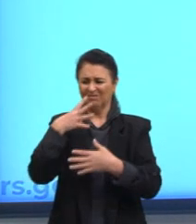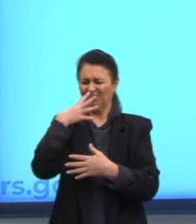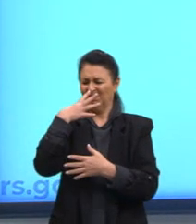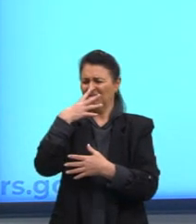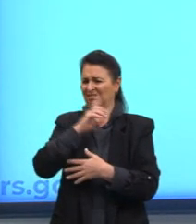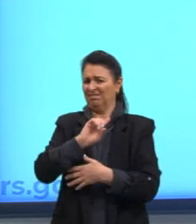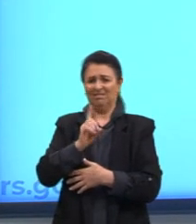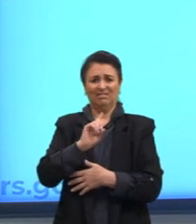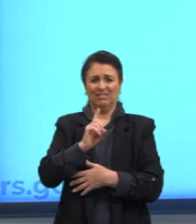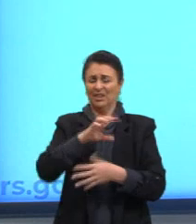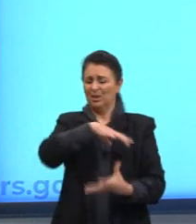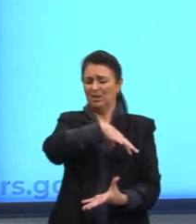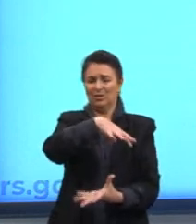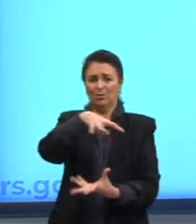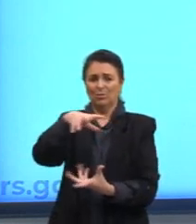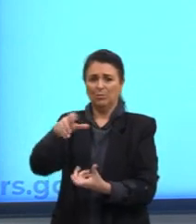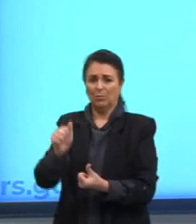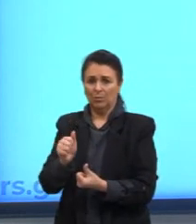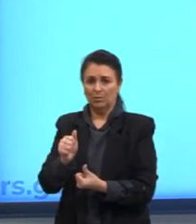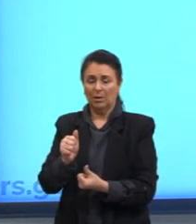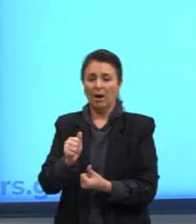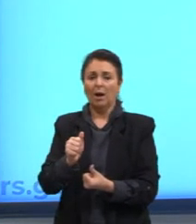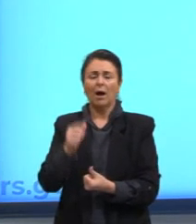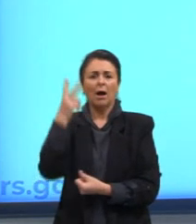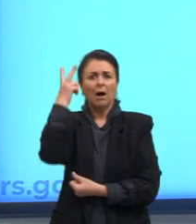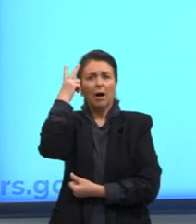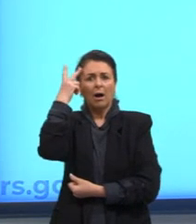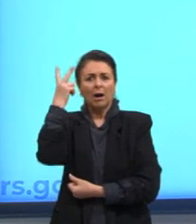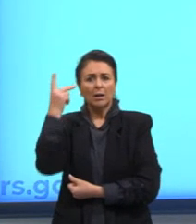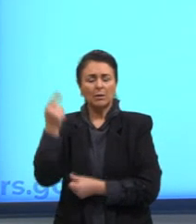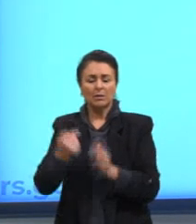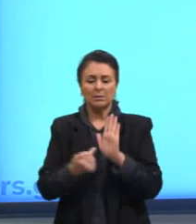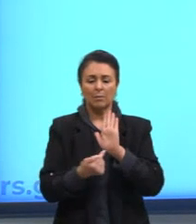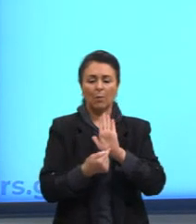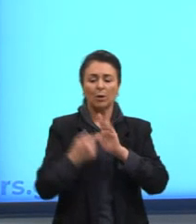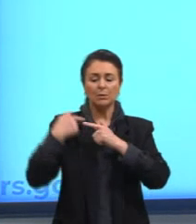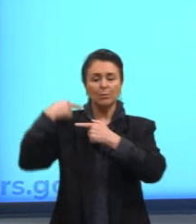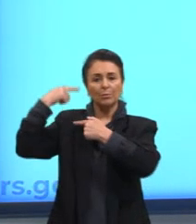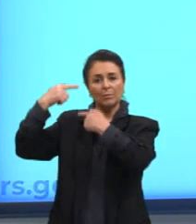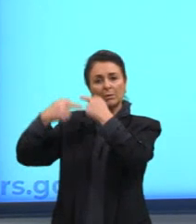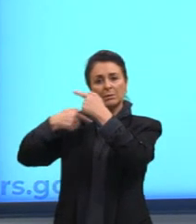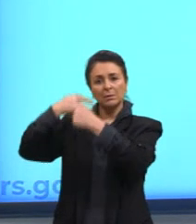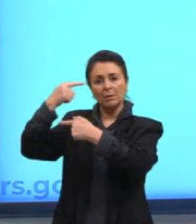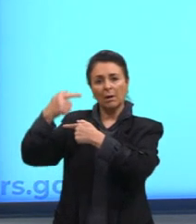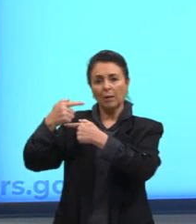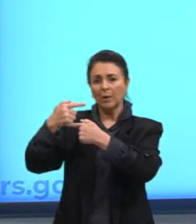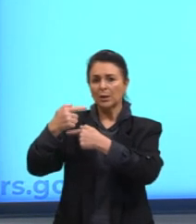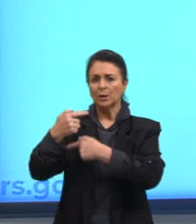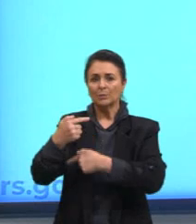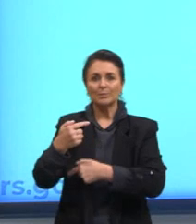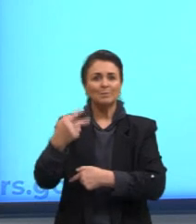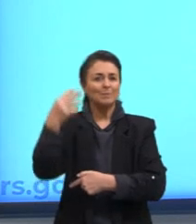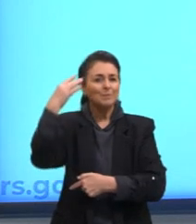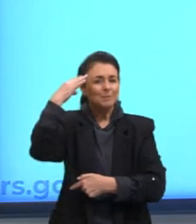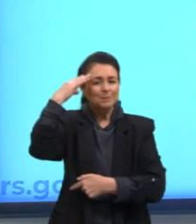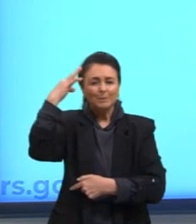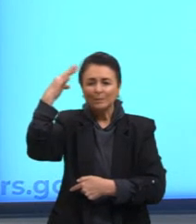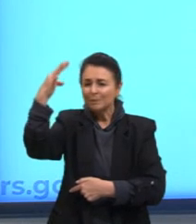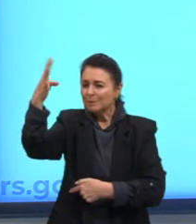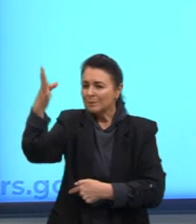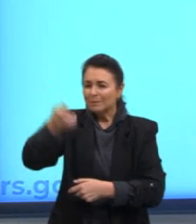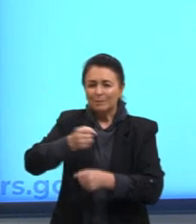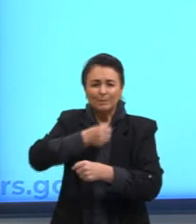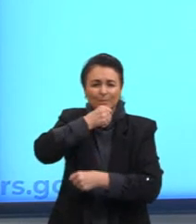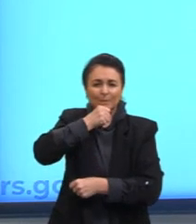do mundo também não sua natureza remonta a uma tradição inimaginavelmente antiga e